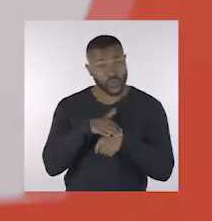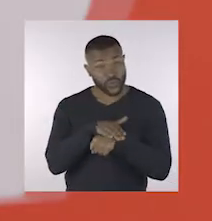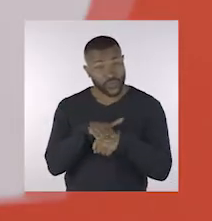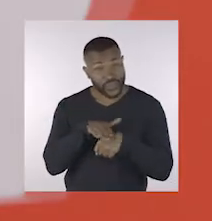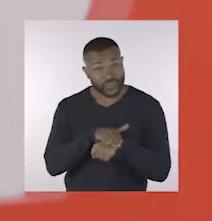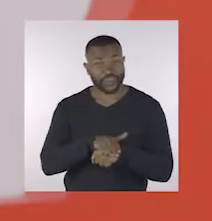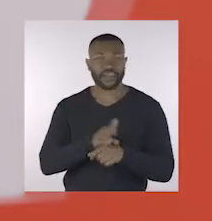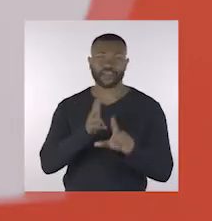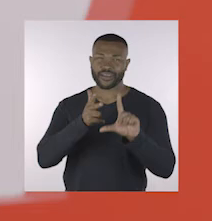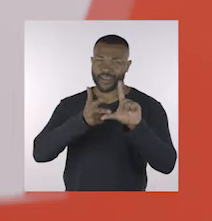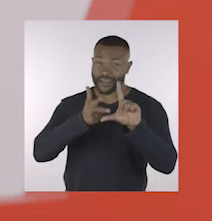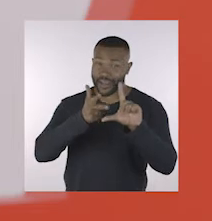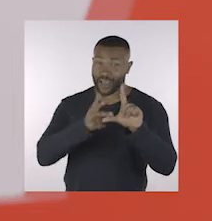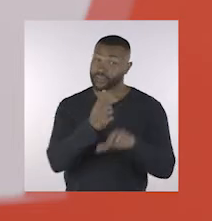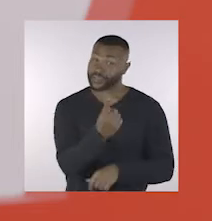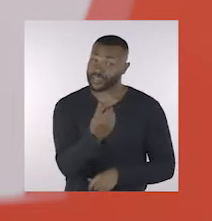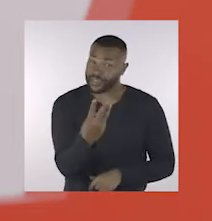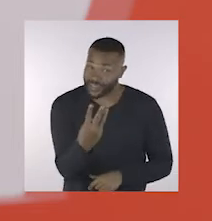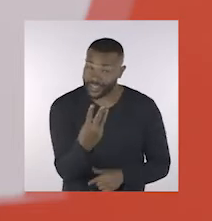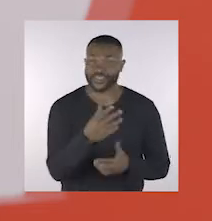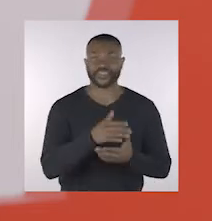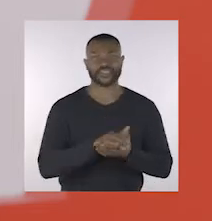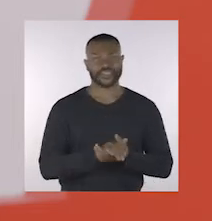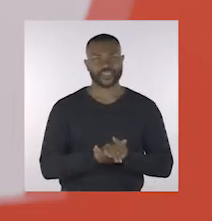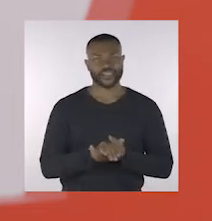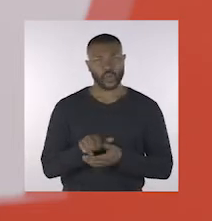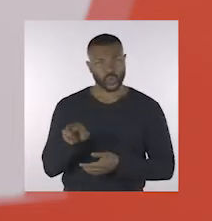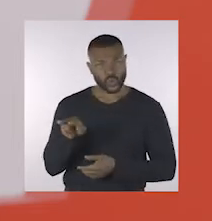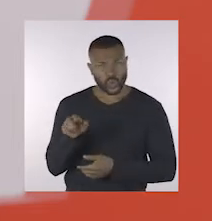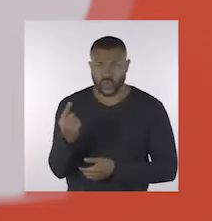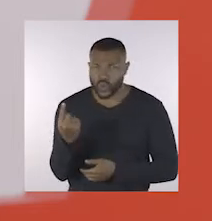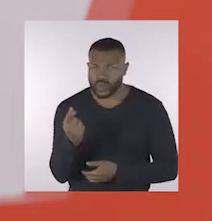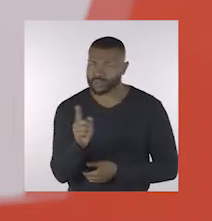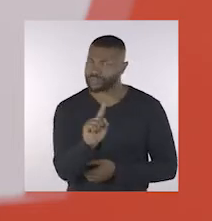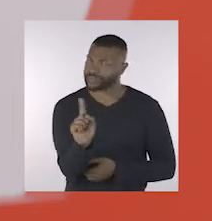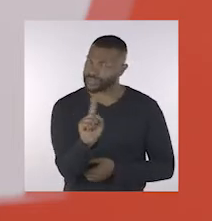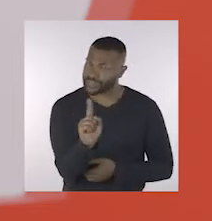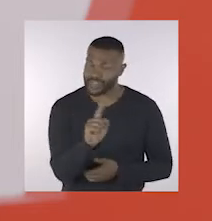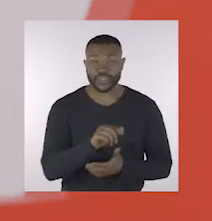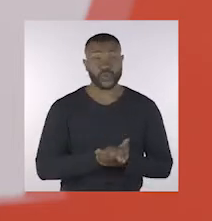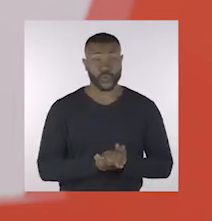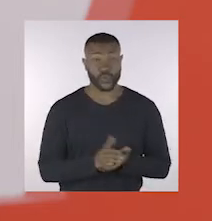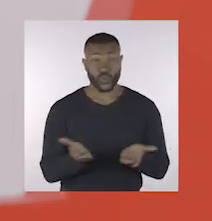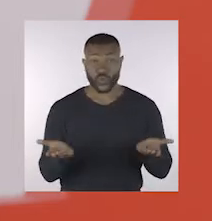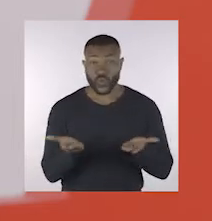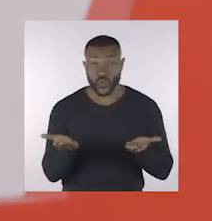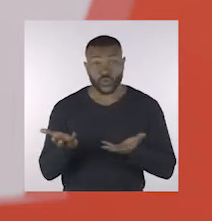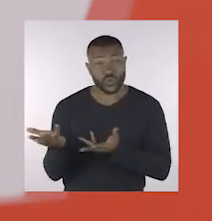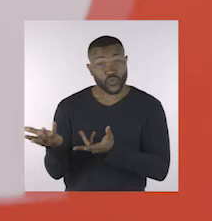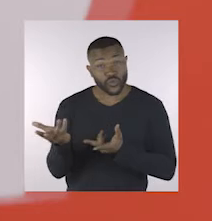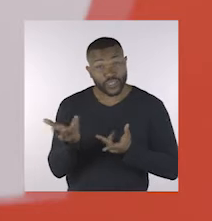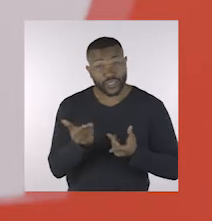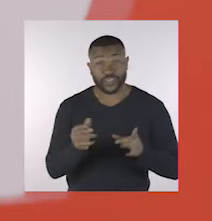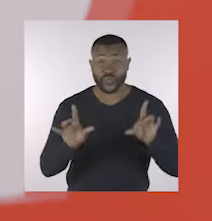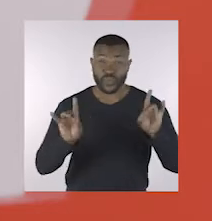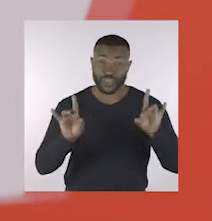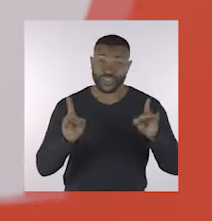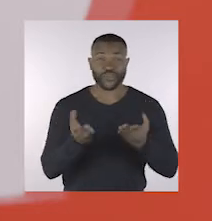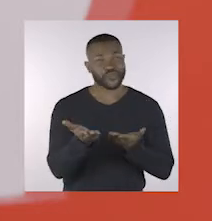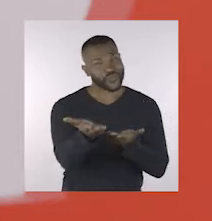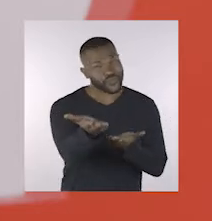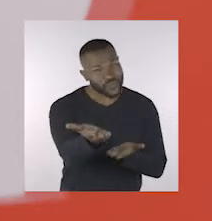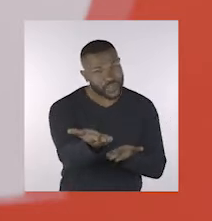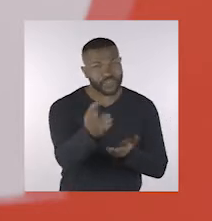vai conversar durante a Live do Treze mas eles não estarão sozinhos neste evento aqui o convidado de honra